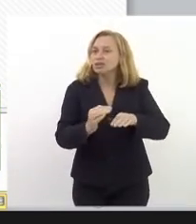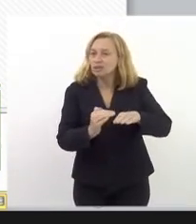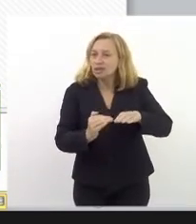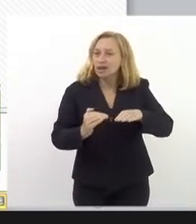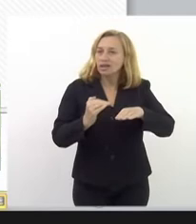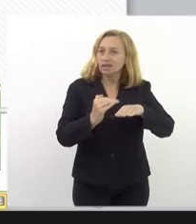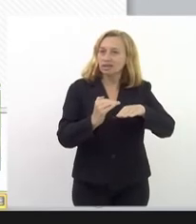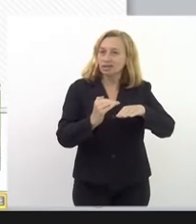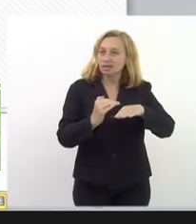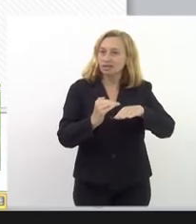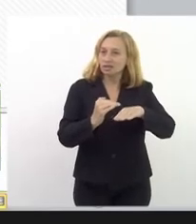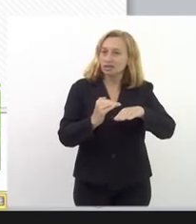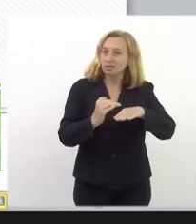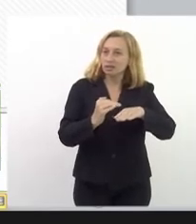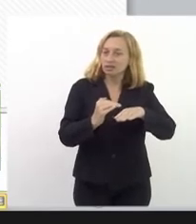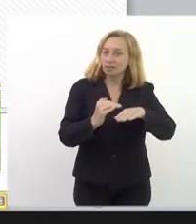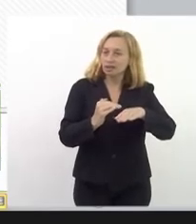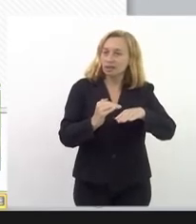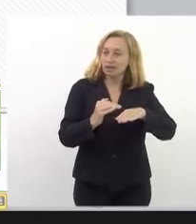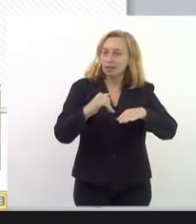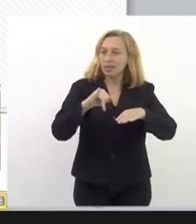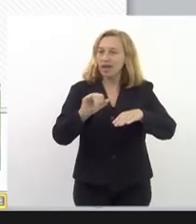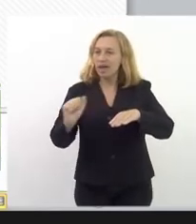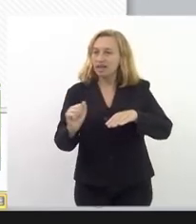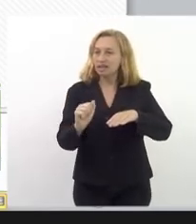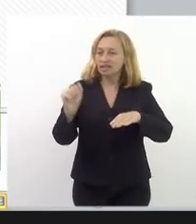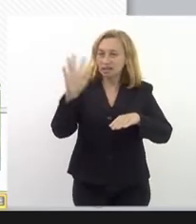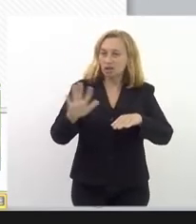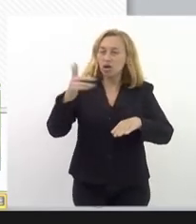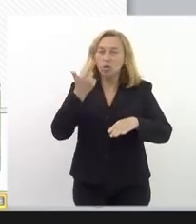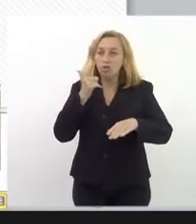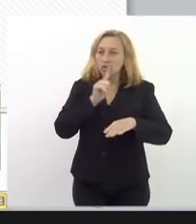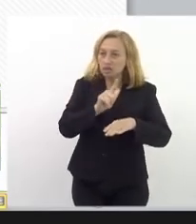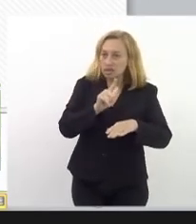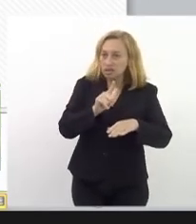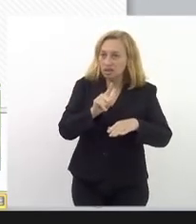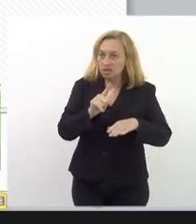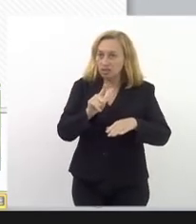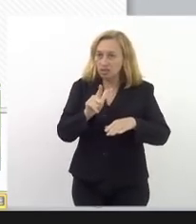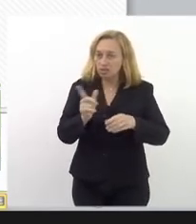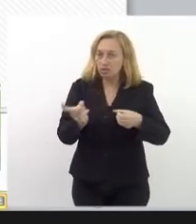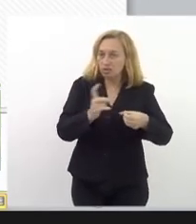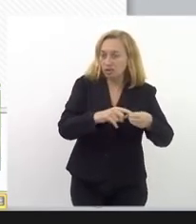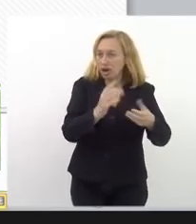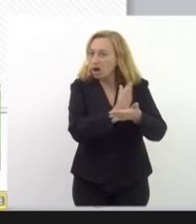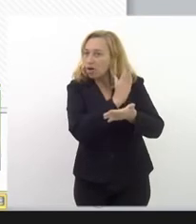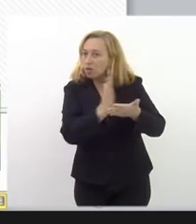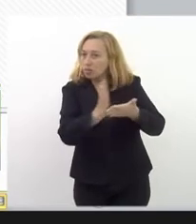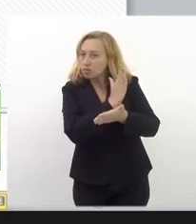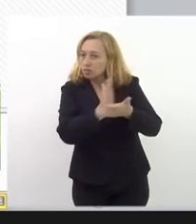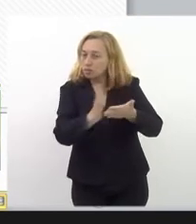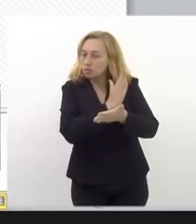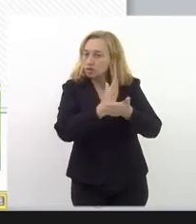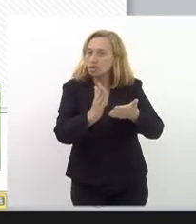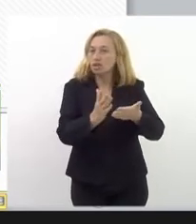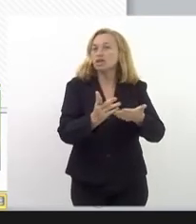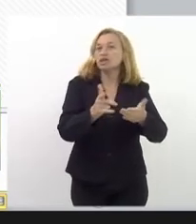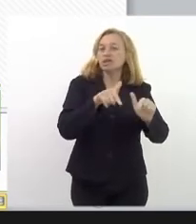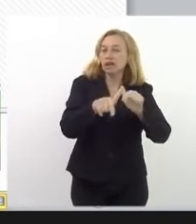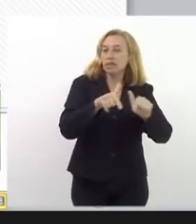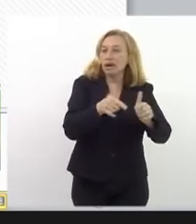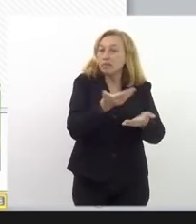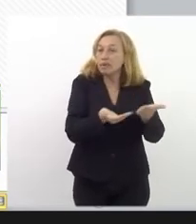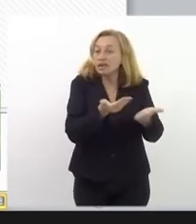média nacional. A gente conseguiu recuperar os empregos perdidos na pandemia, mas